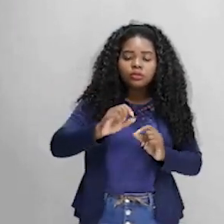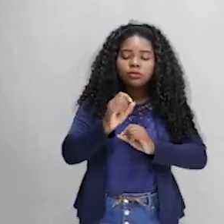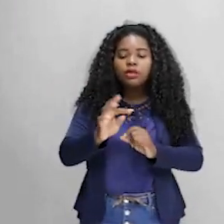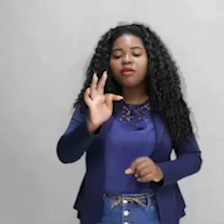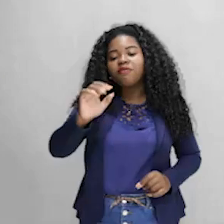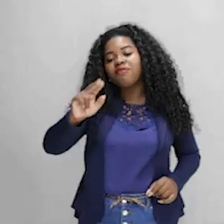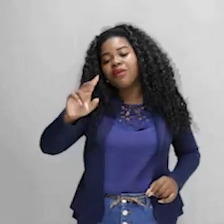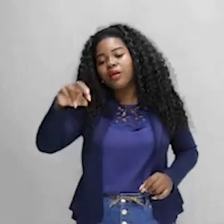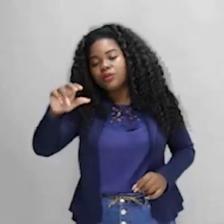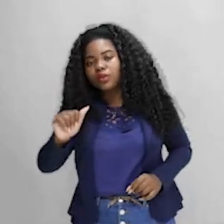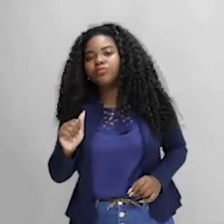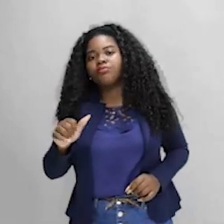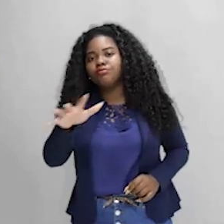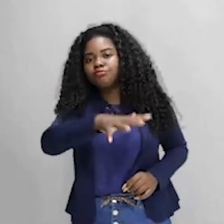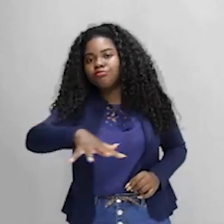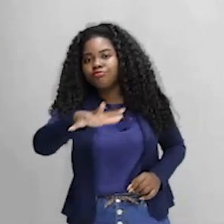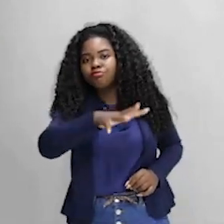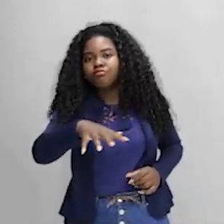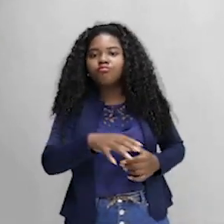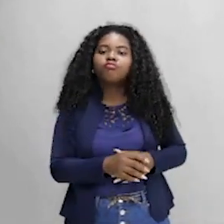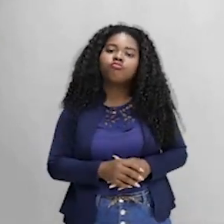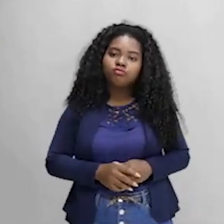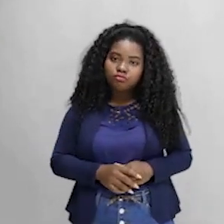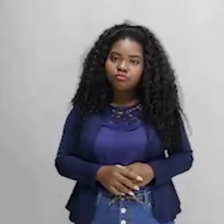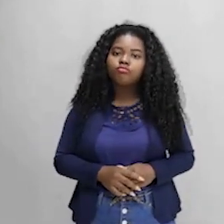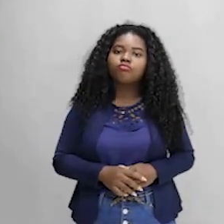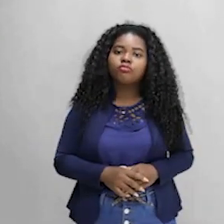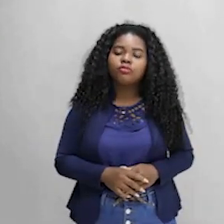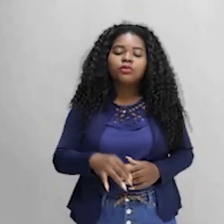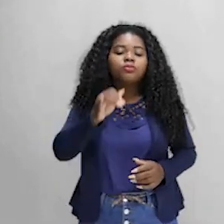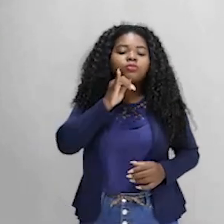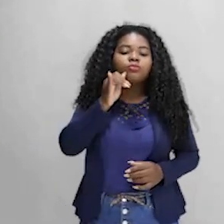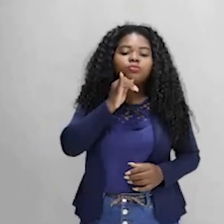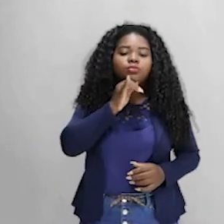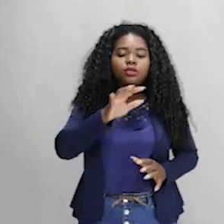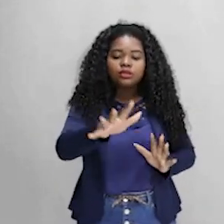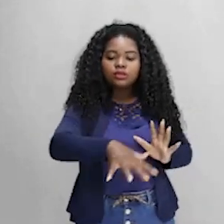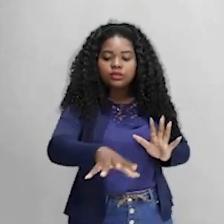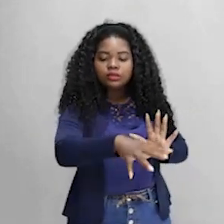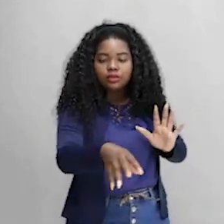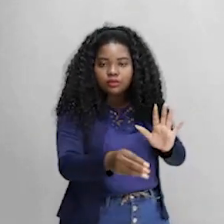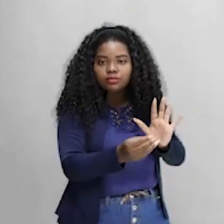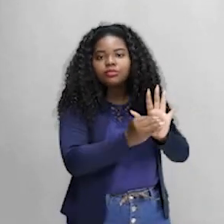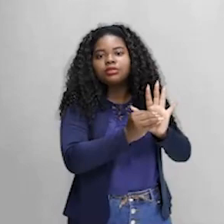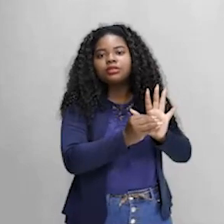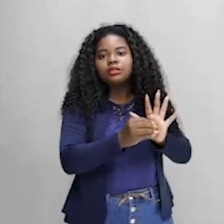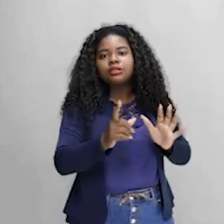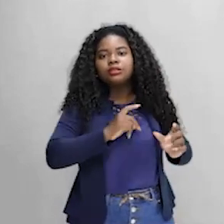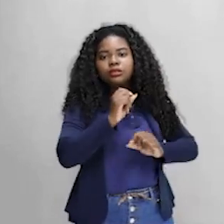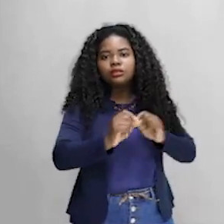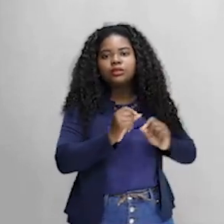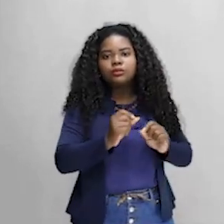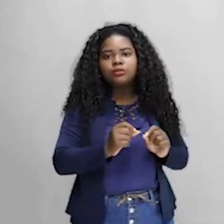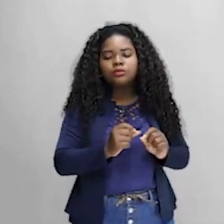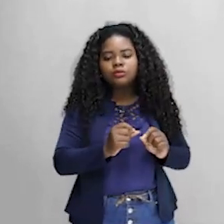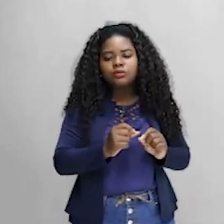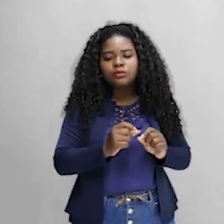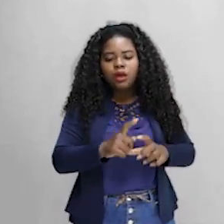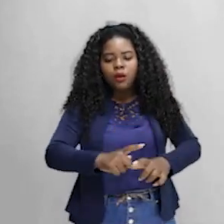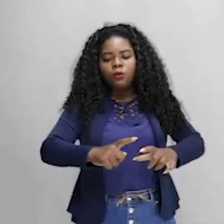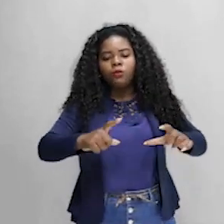região. Então, por que nós temos aí, na região da floresta amazônica, uma grande biodiversidade? Porque tu tem ali,